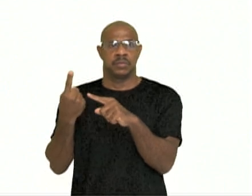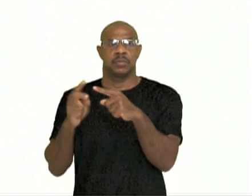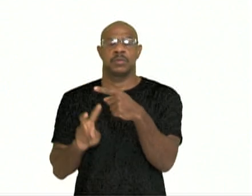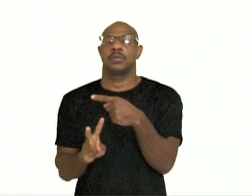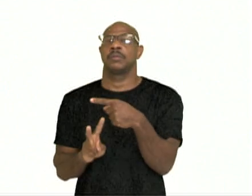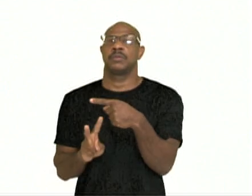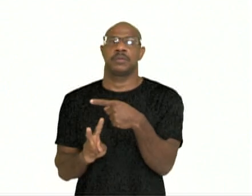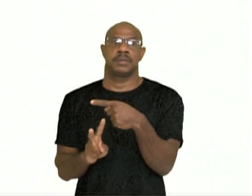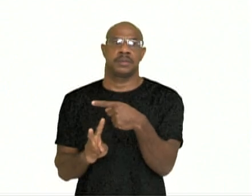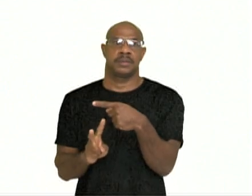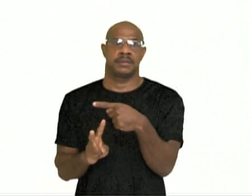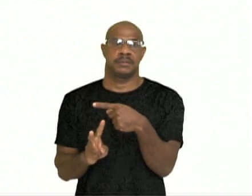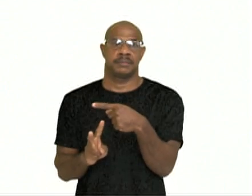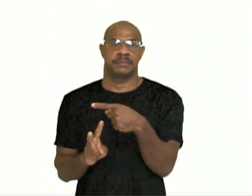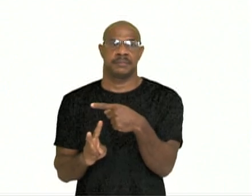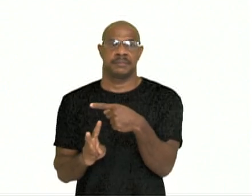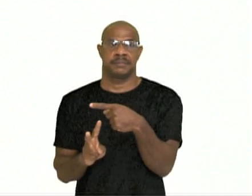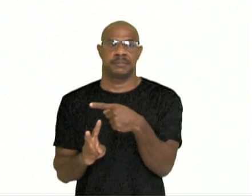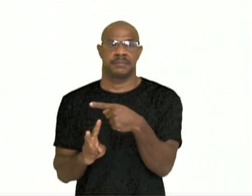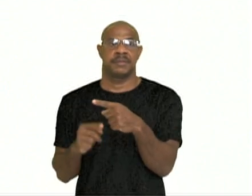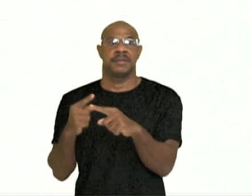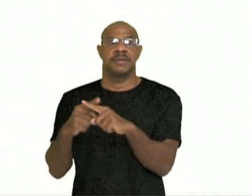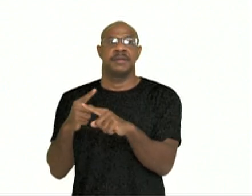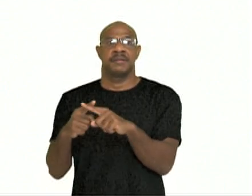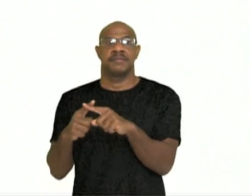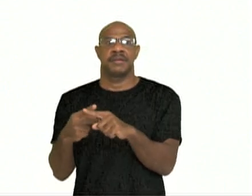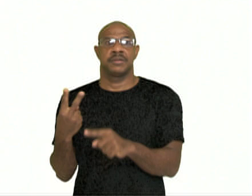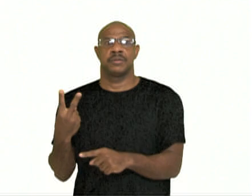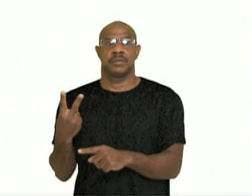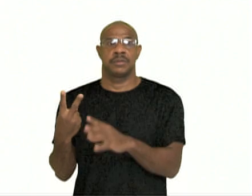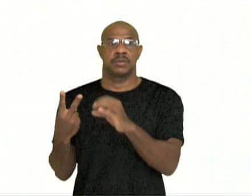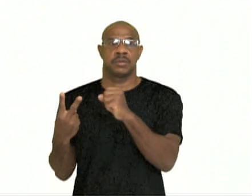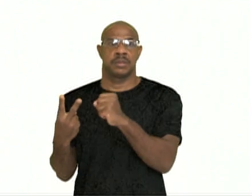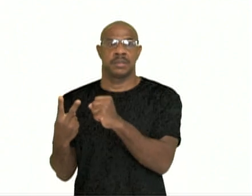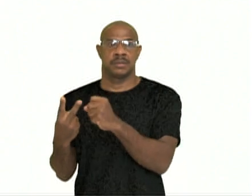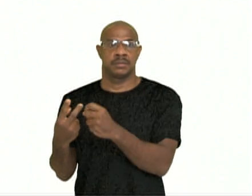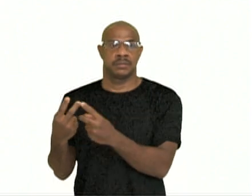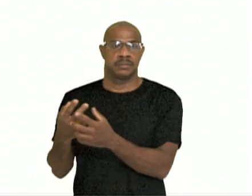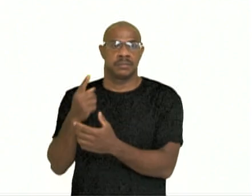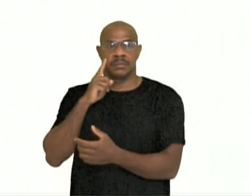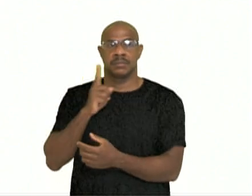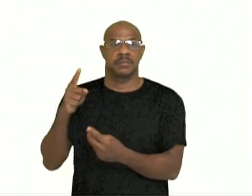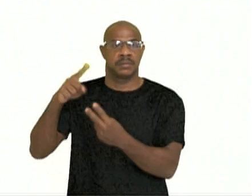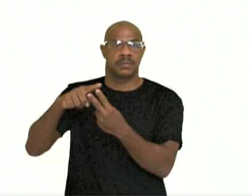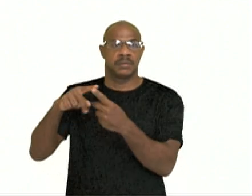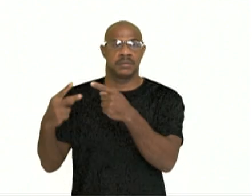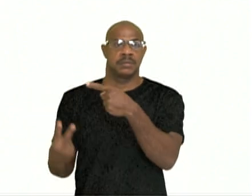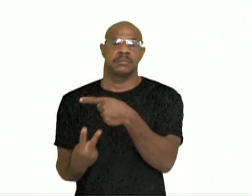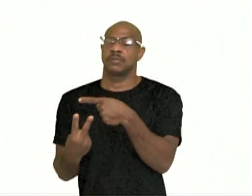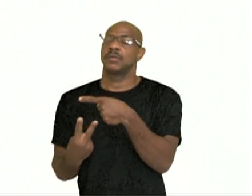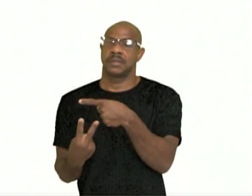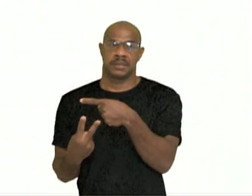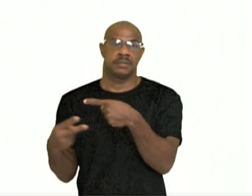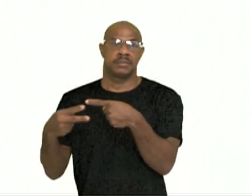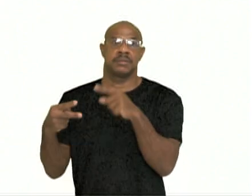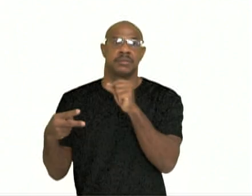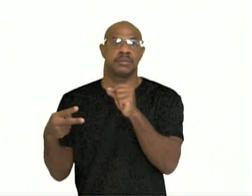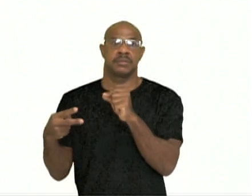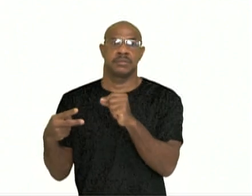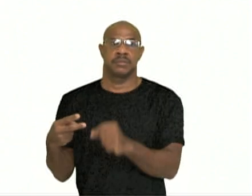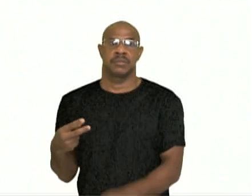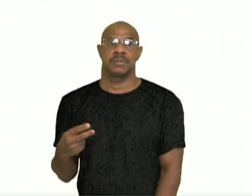1 meio, né? Então, vai ficar 2 vezes cosseno de π sobre 2. Cosseno de π sobre 2, quanto que é?